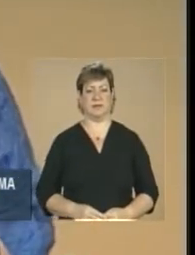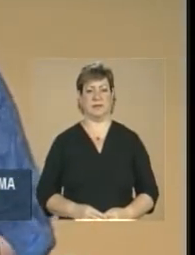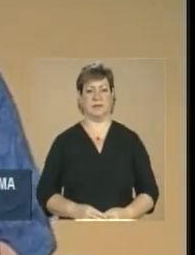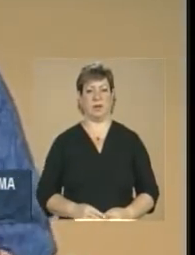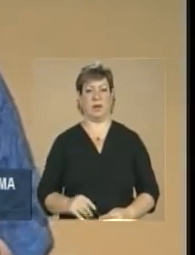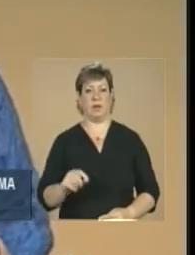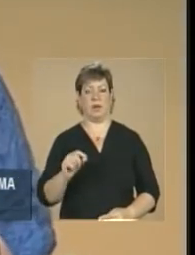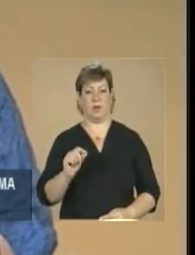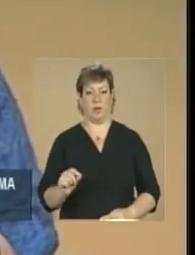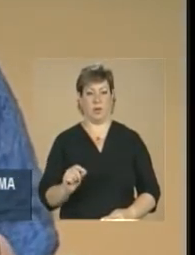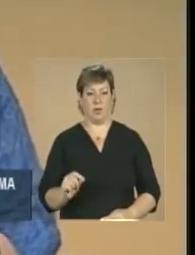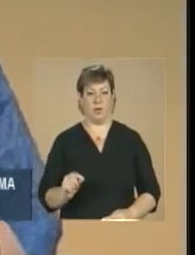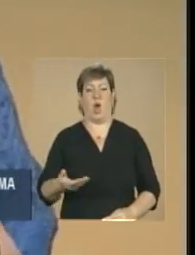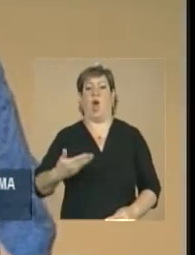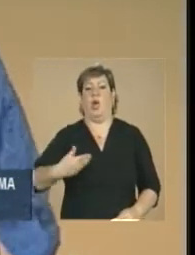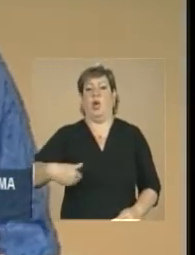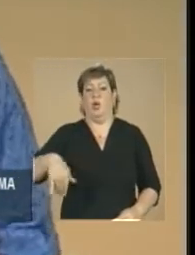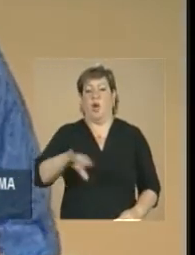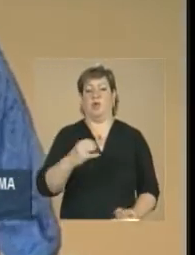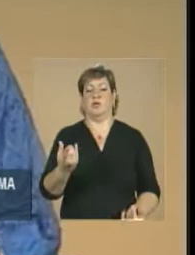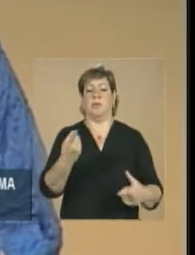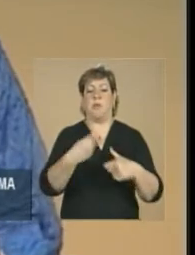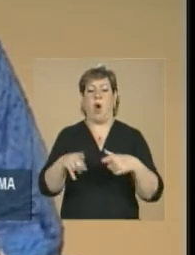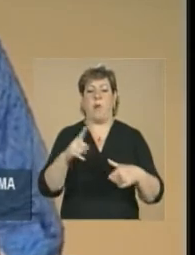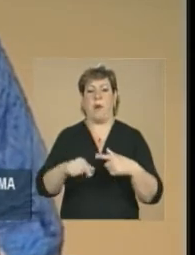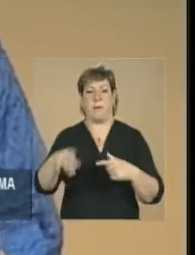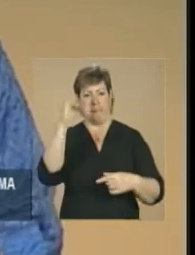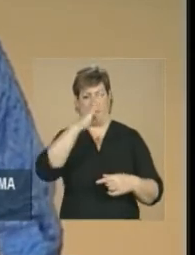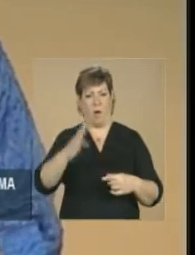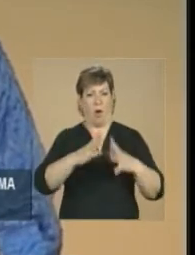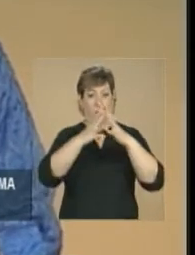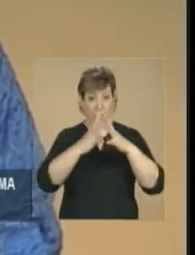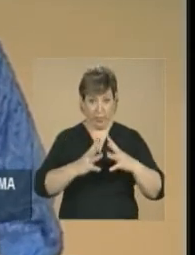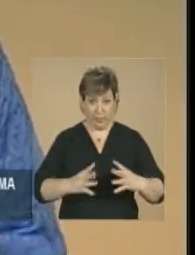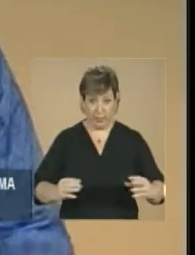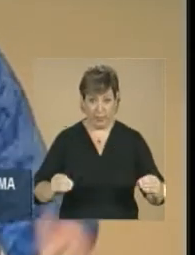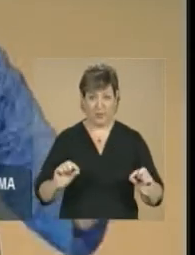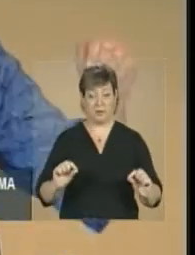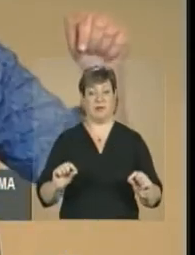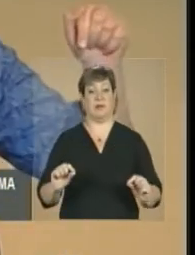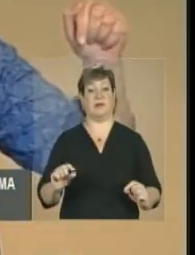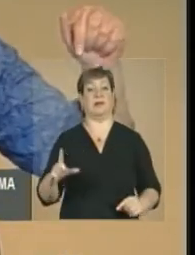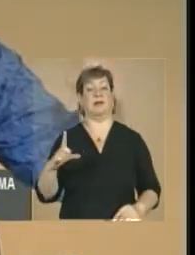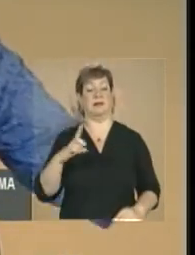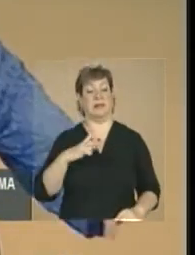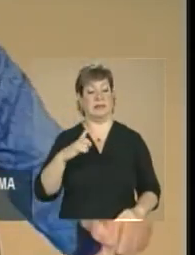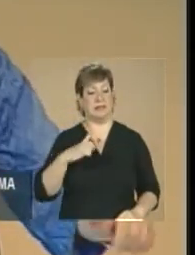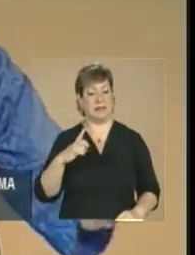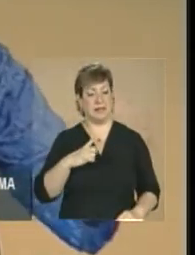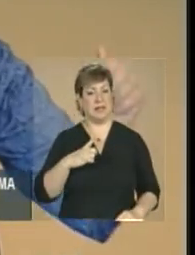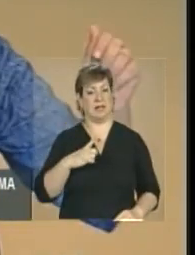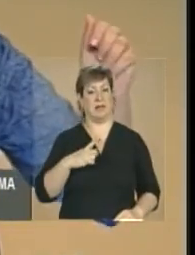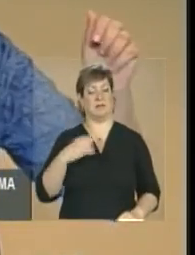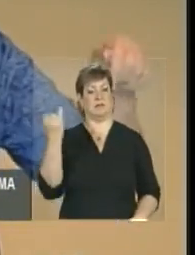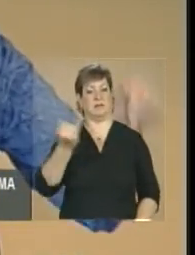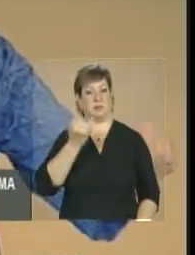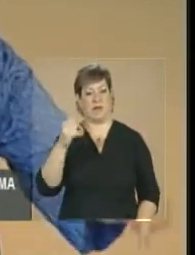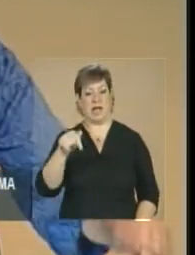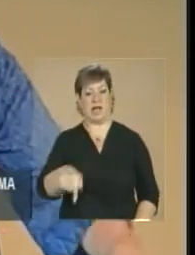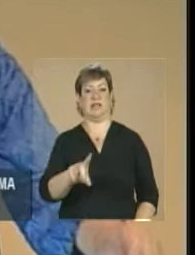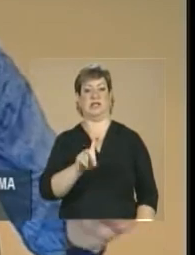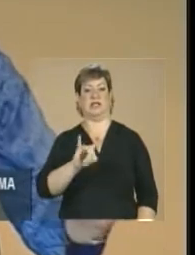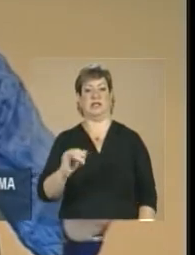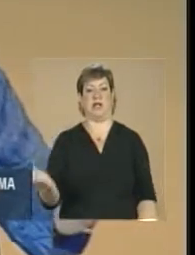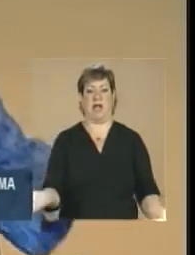desamarrar os nós do nosso país tem uma passagem por esse dia, por